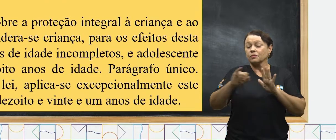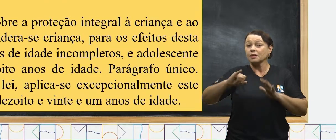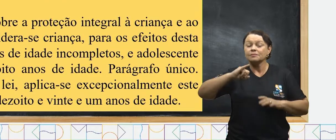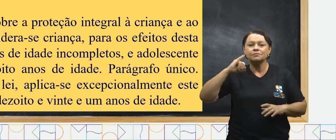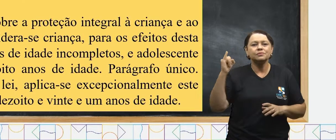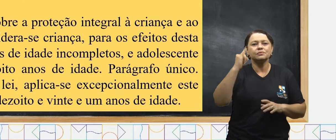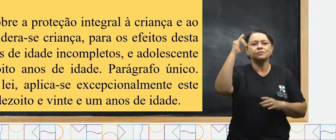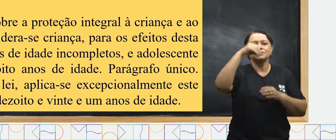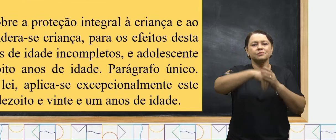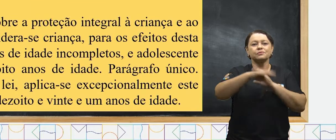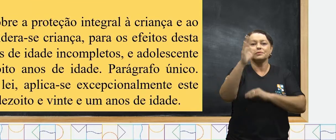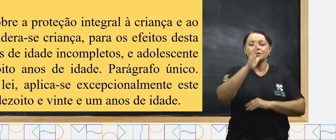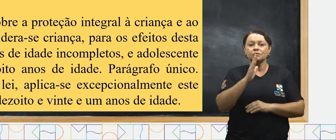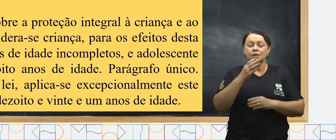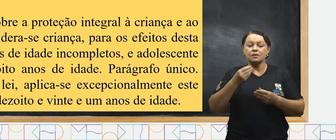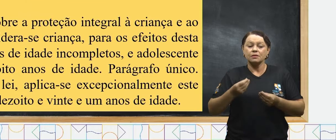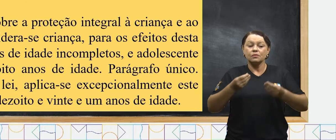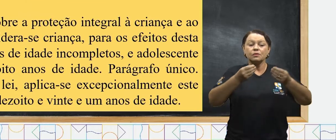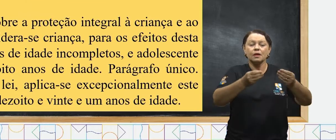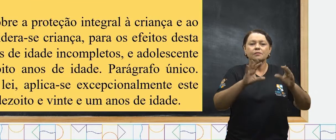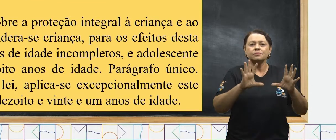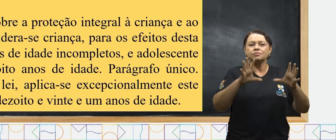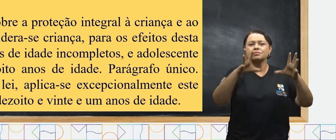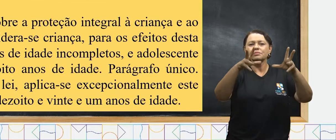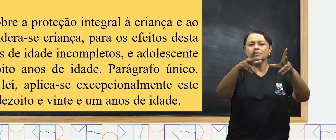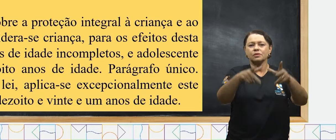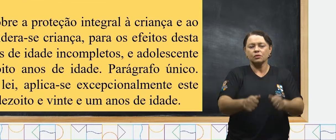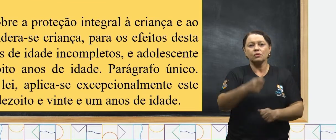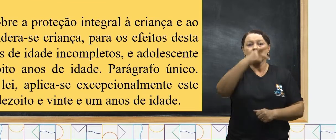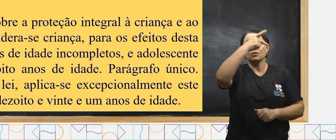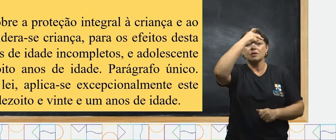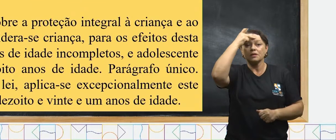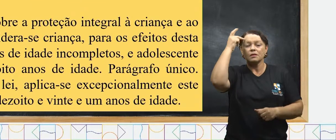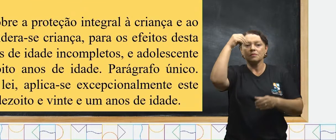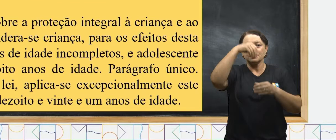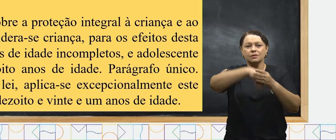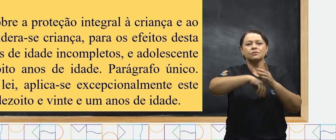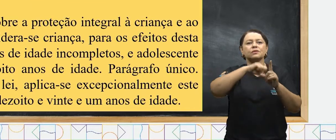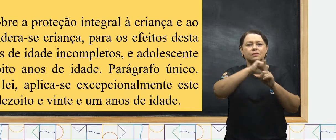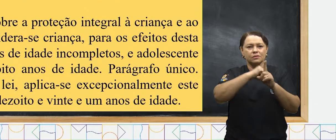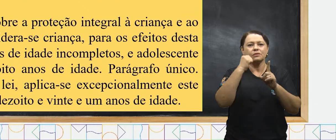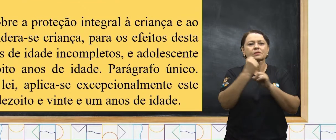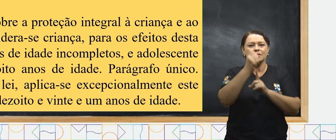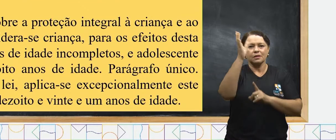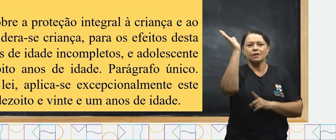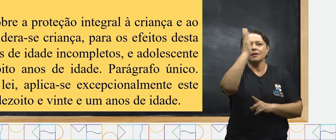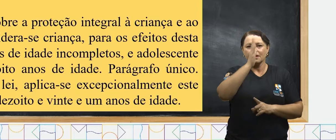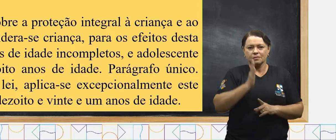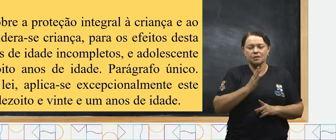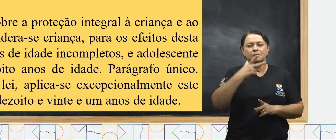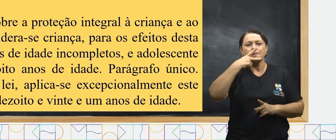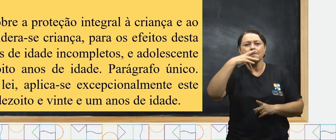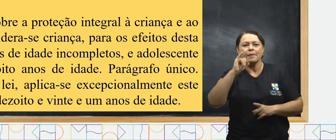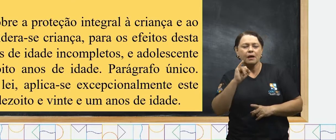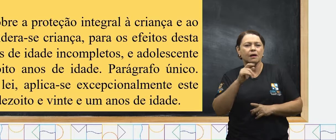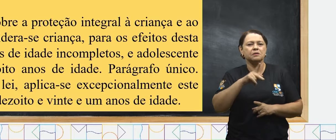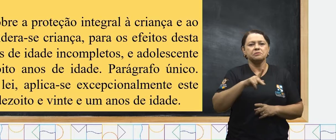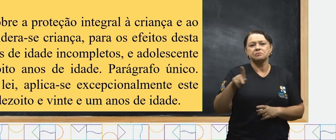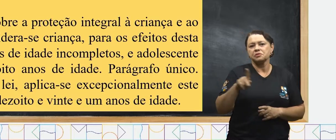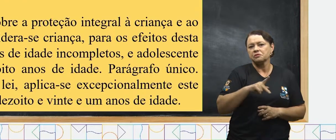país destina-se a todas as pessoas da nossa sociedade. Pais,